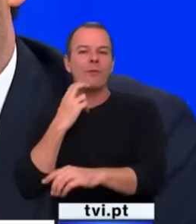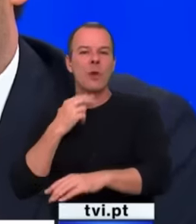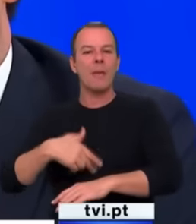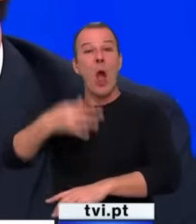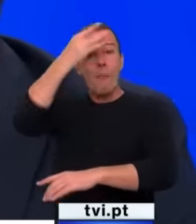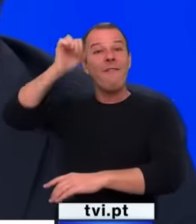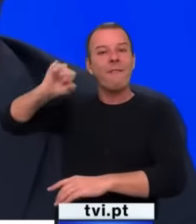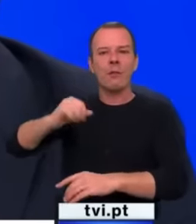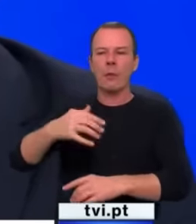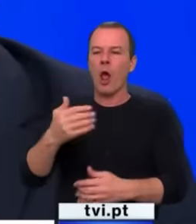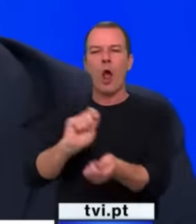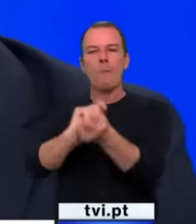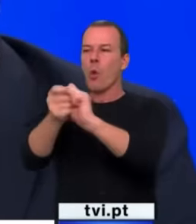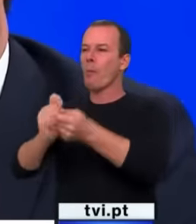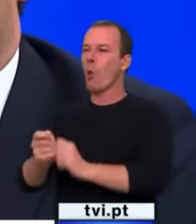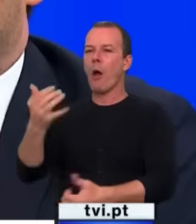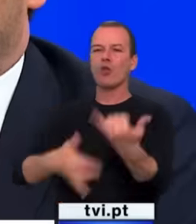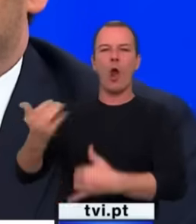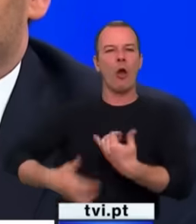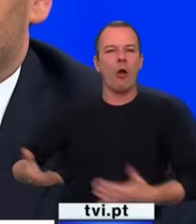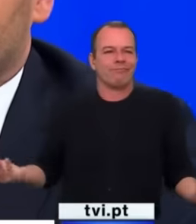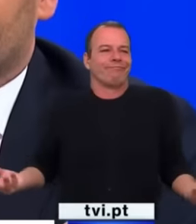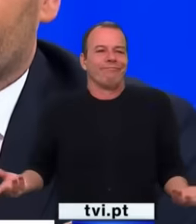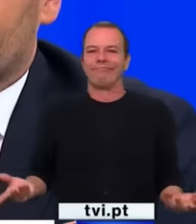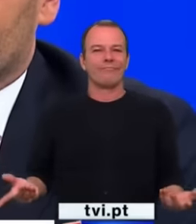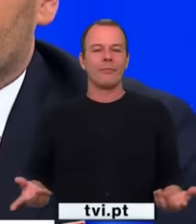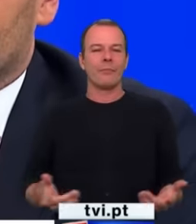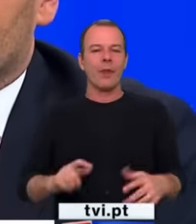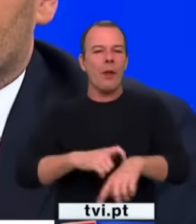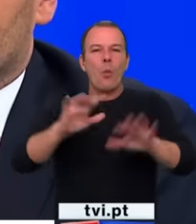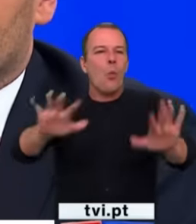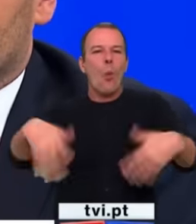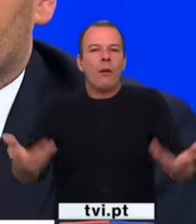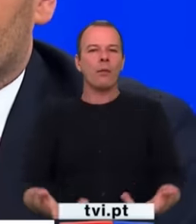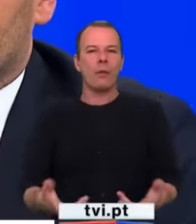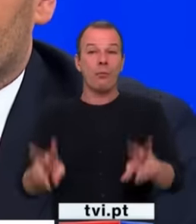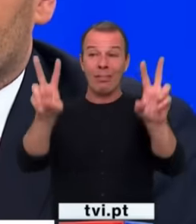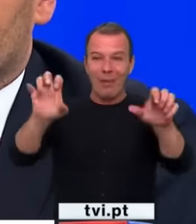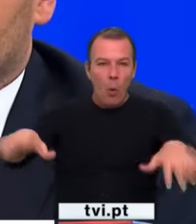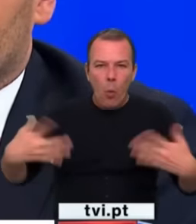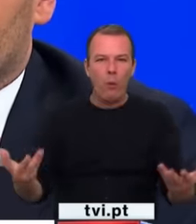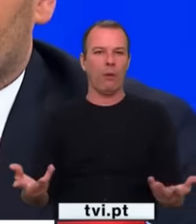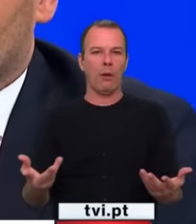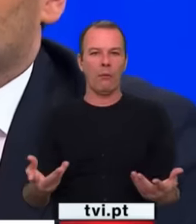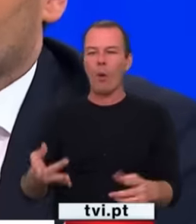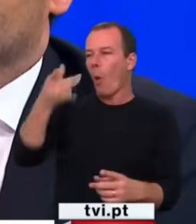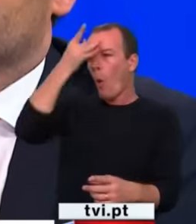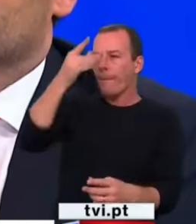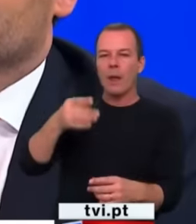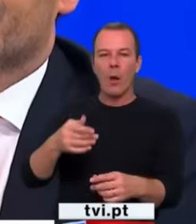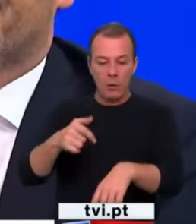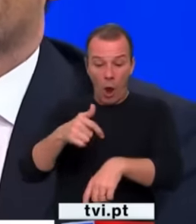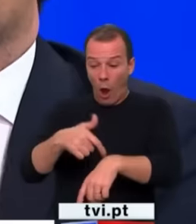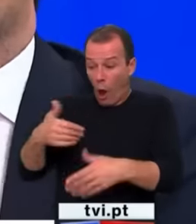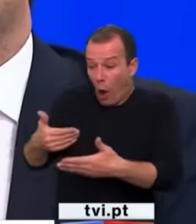não são para levar a sério. Mas sobre saúde, é para qualquer momento, para qualquer tema, tenho a opinião do momento, aquela